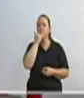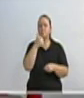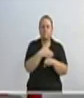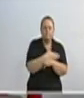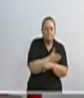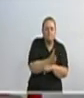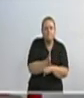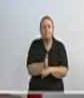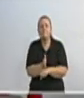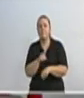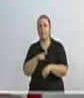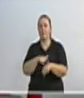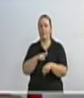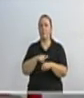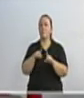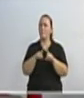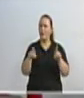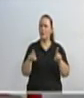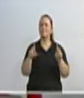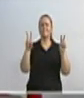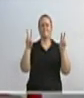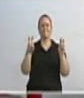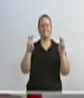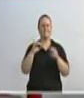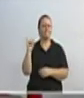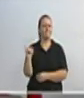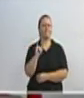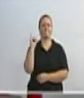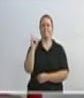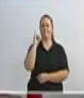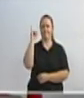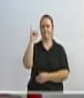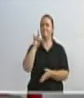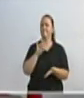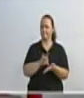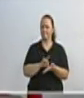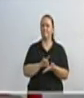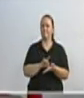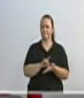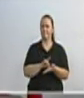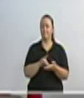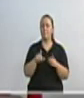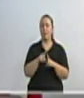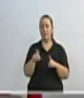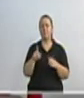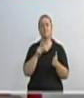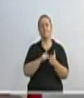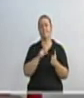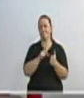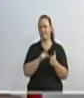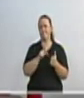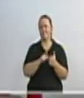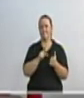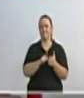minuto aí do meu tempo, mas eu vejo que o tema é muito importante, muito embora nós não tenhamos, como o próprio vereador falou,